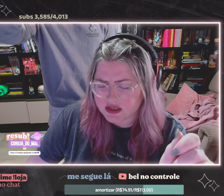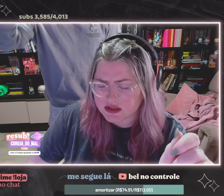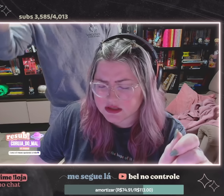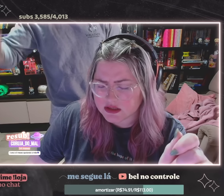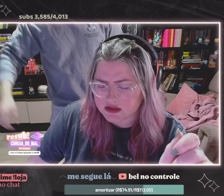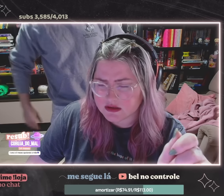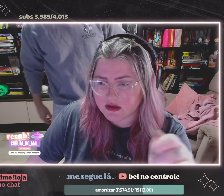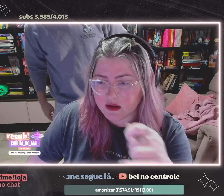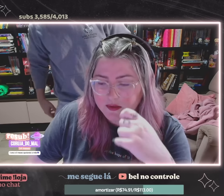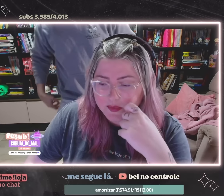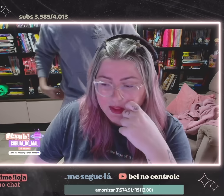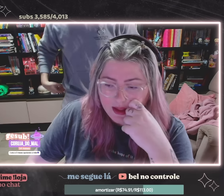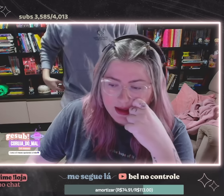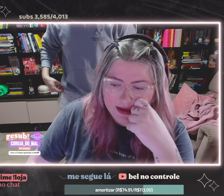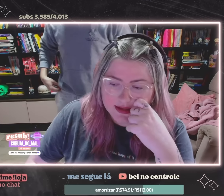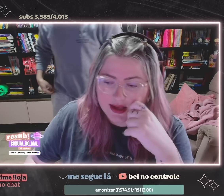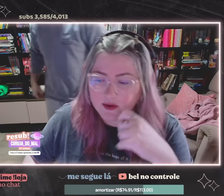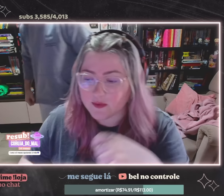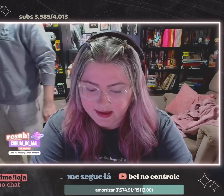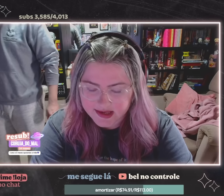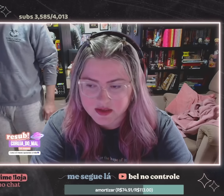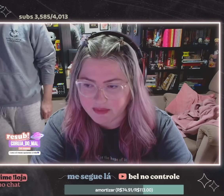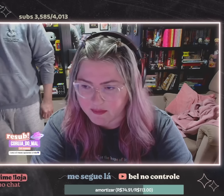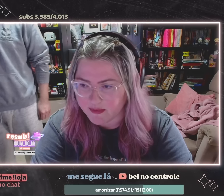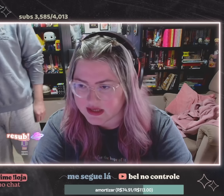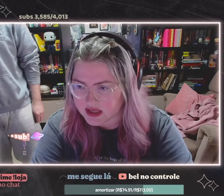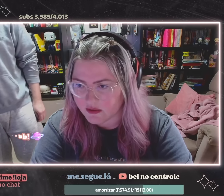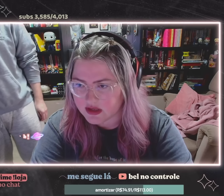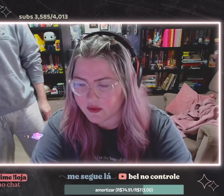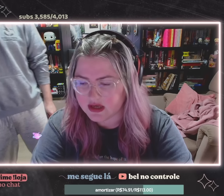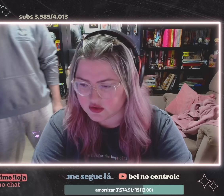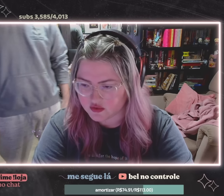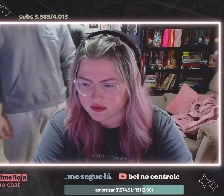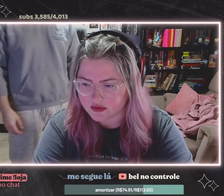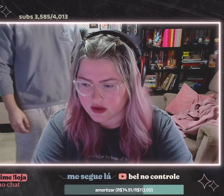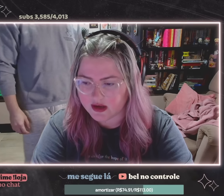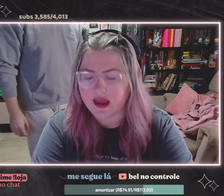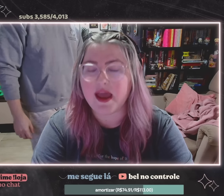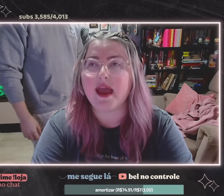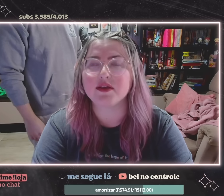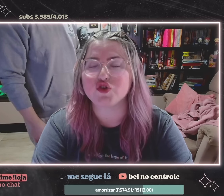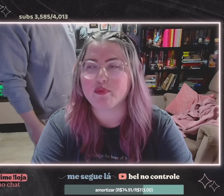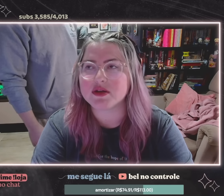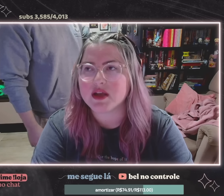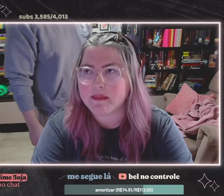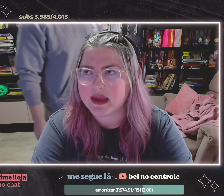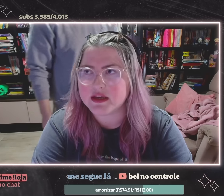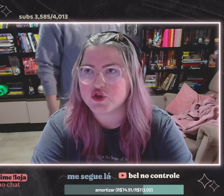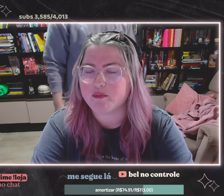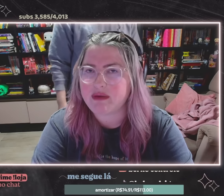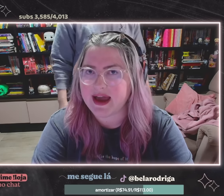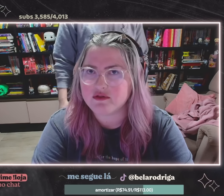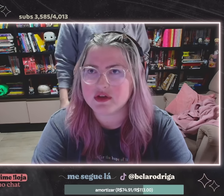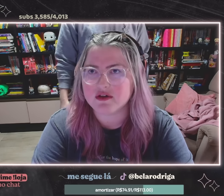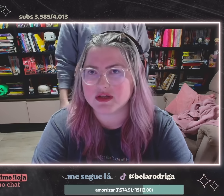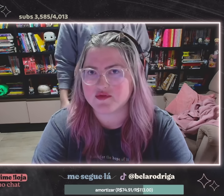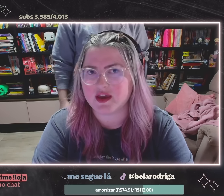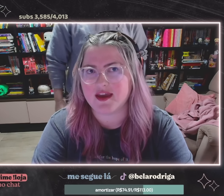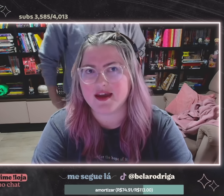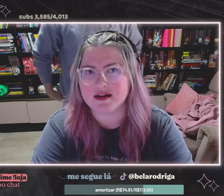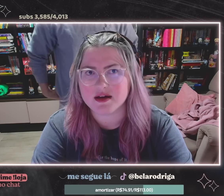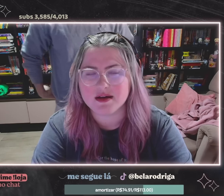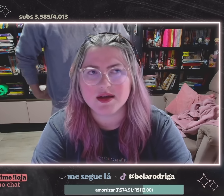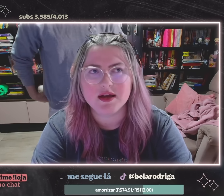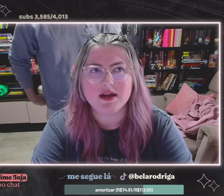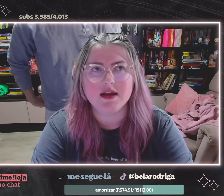the que F Então esse Pablo Maral Então é isso ele é supostamente o pai do Nicolas